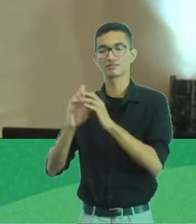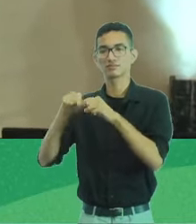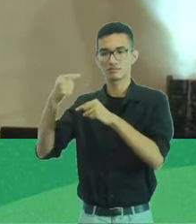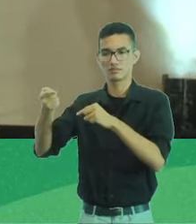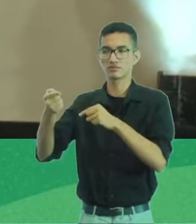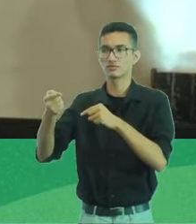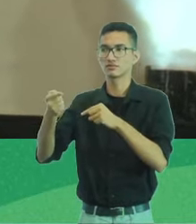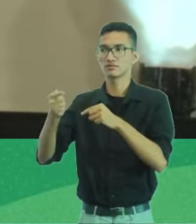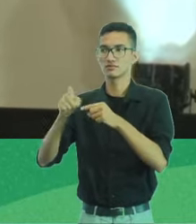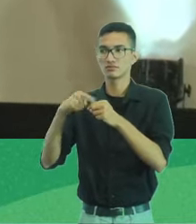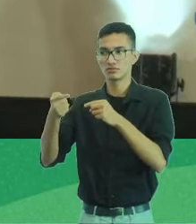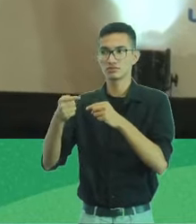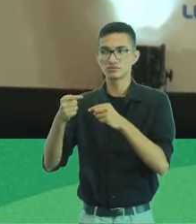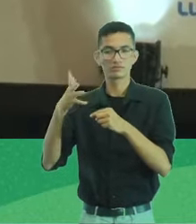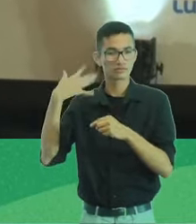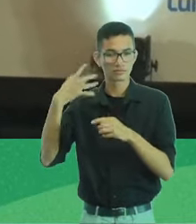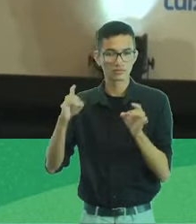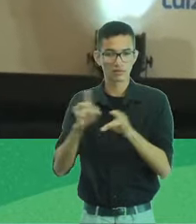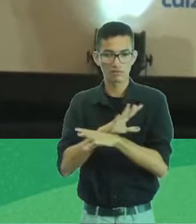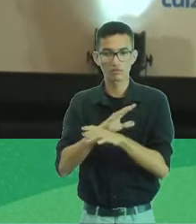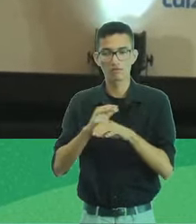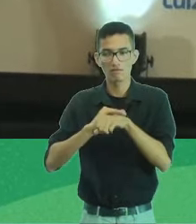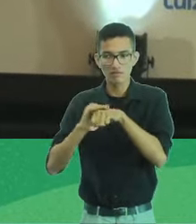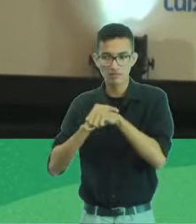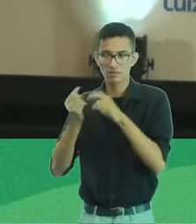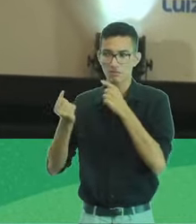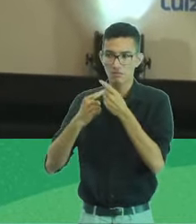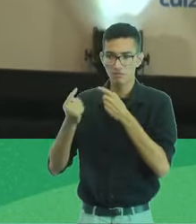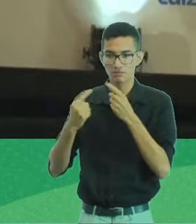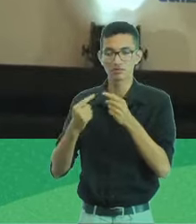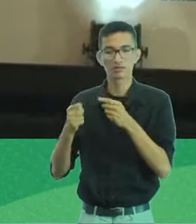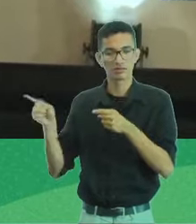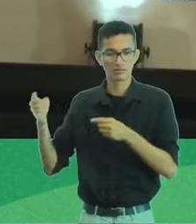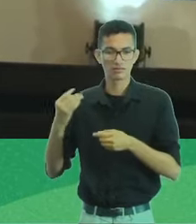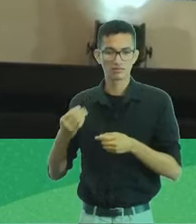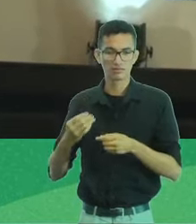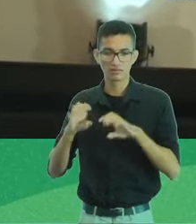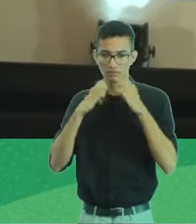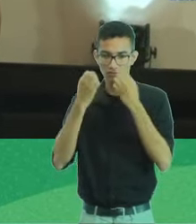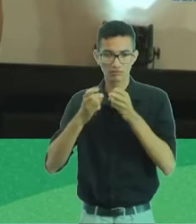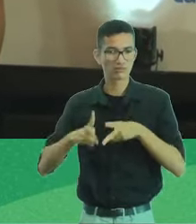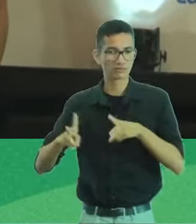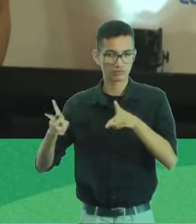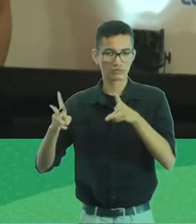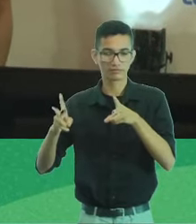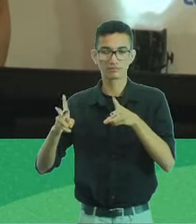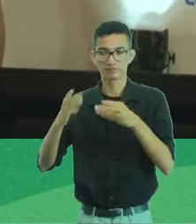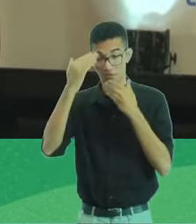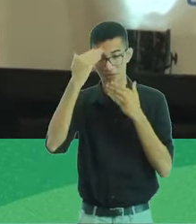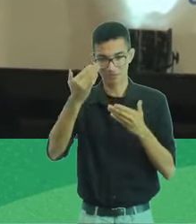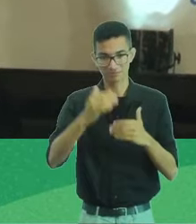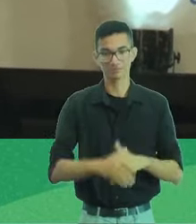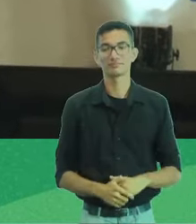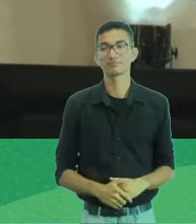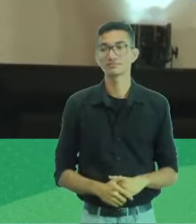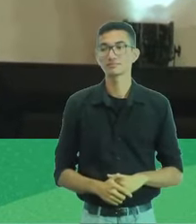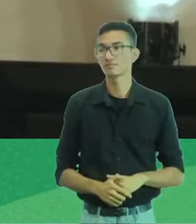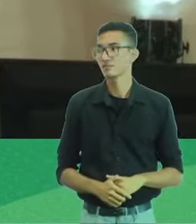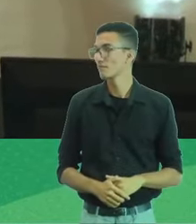da do Knot conversar Trocar uma ideia ele ainda vai estar aqui por aqui durante o dia muito obrigada mesmo